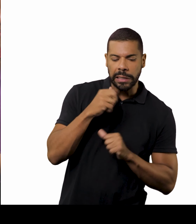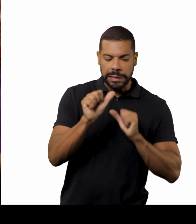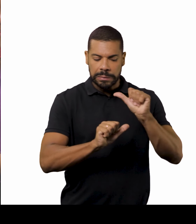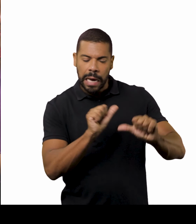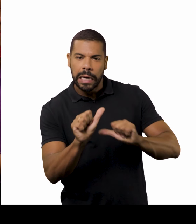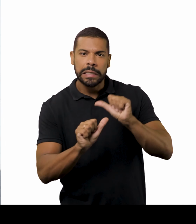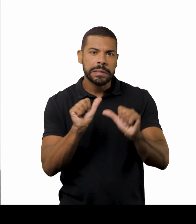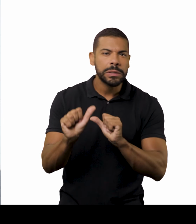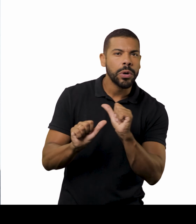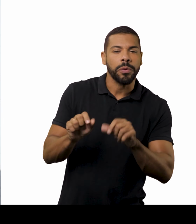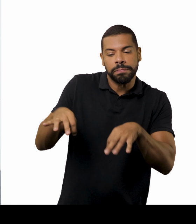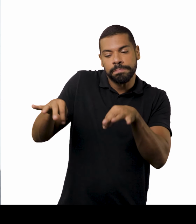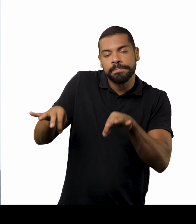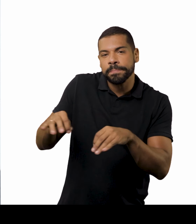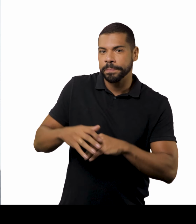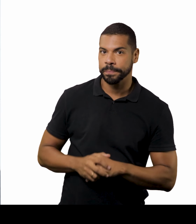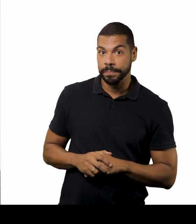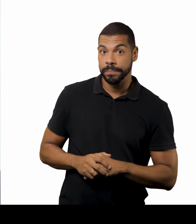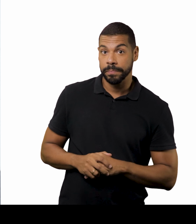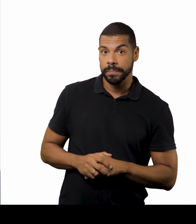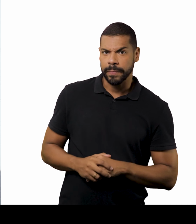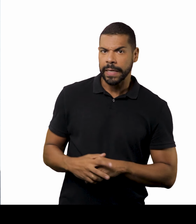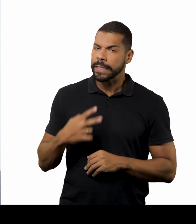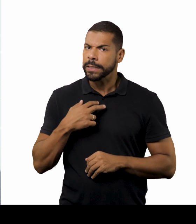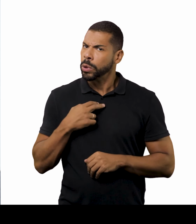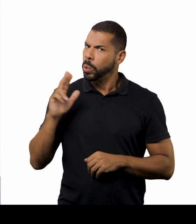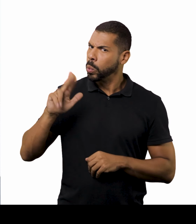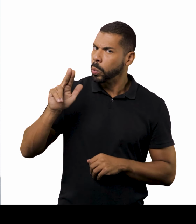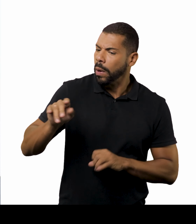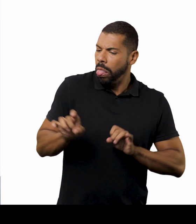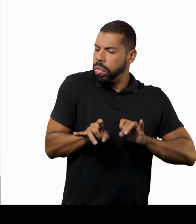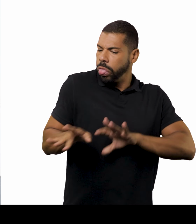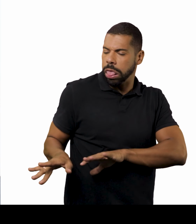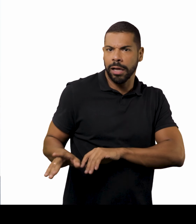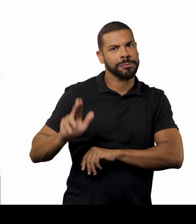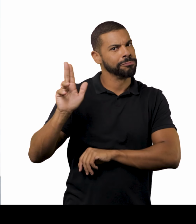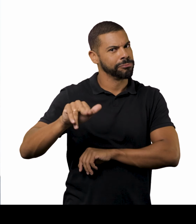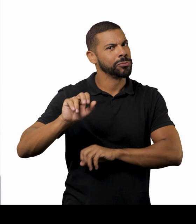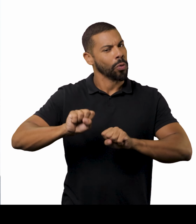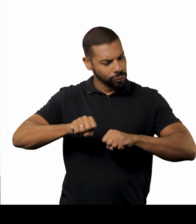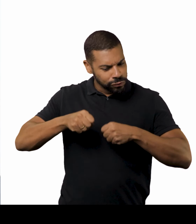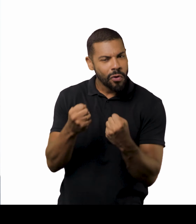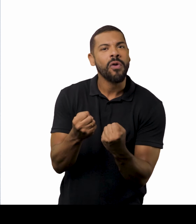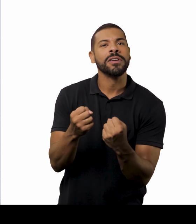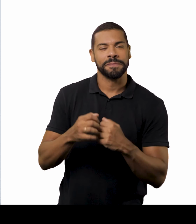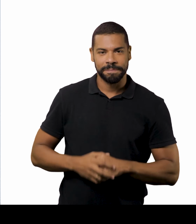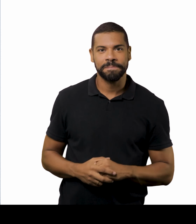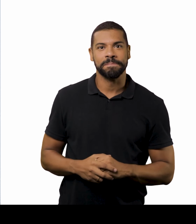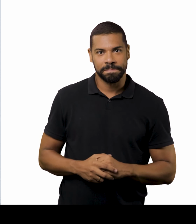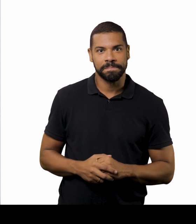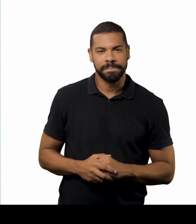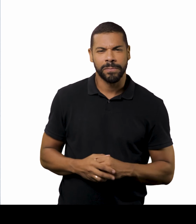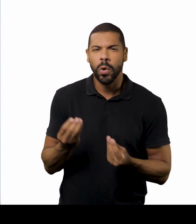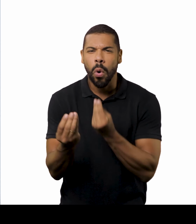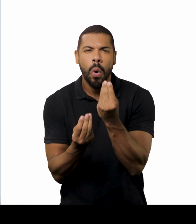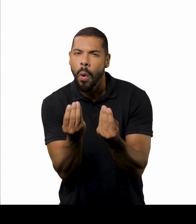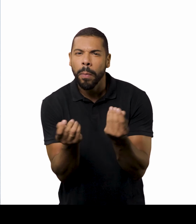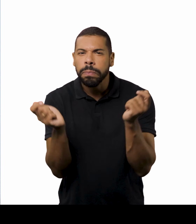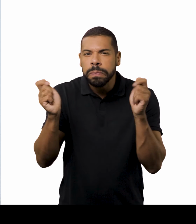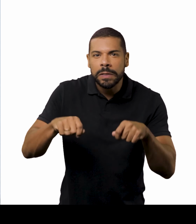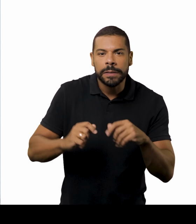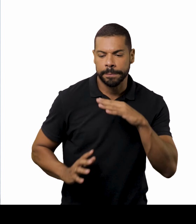material também pede. Vamos dizer assim, que é o não desistir do material, né? Eu acho que é explorar e